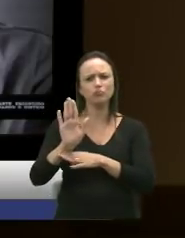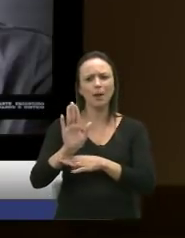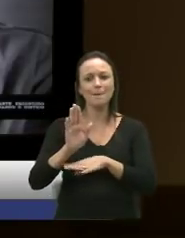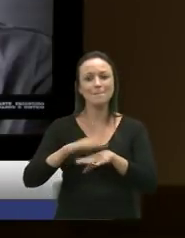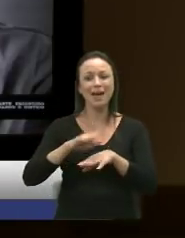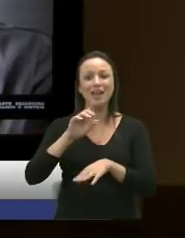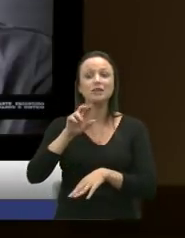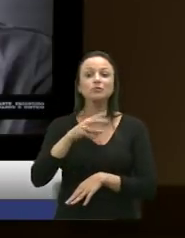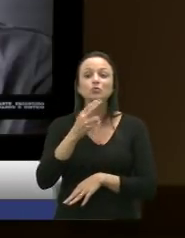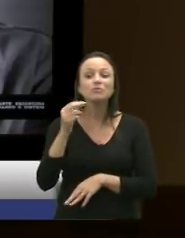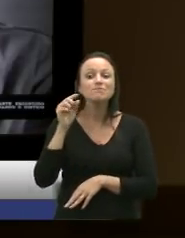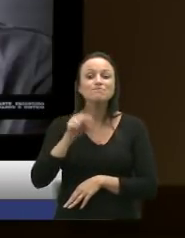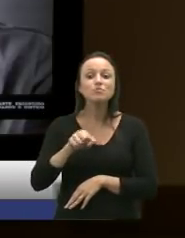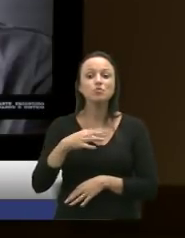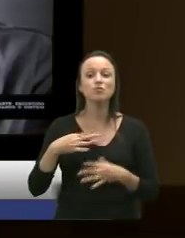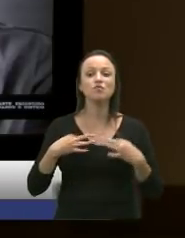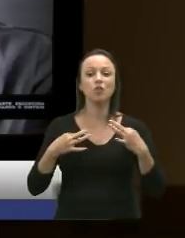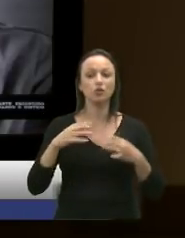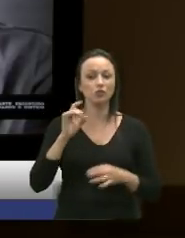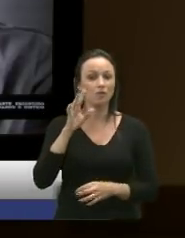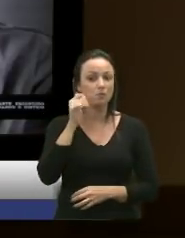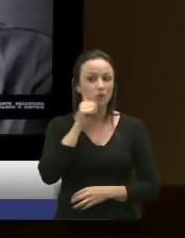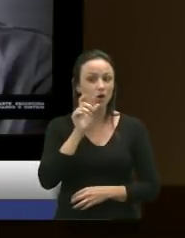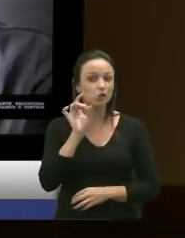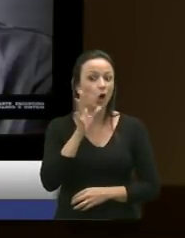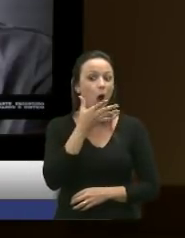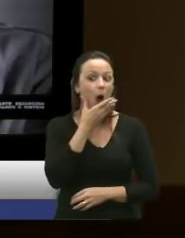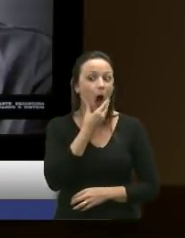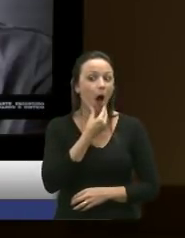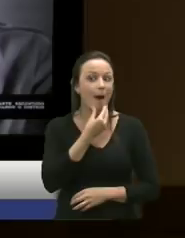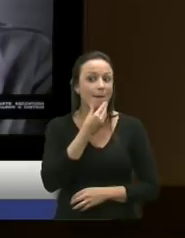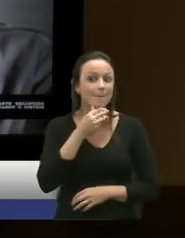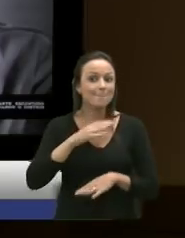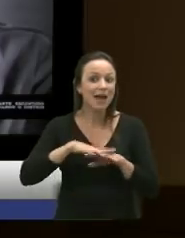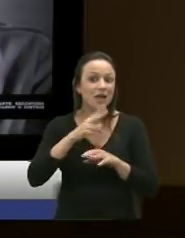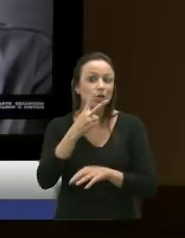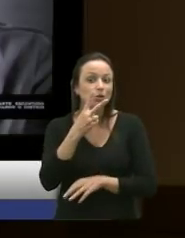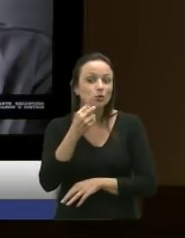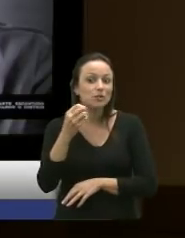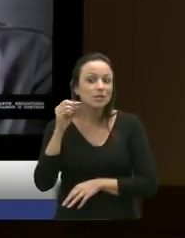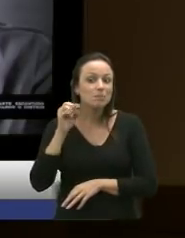voluntários. Não estou falando das mulheres, hein? Só estou falando dos homens. Mais de 200 mil.